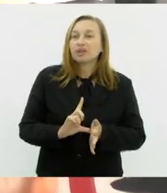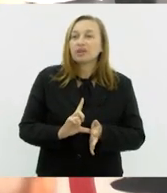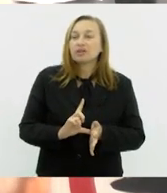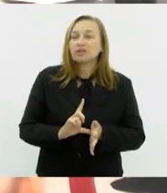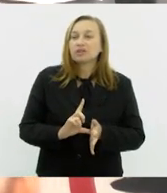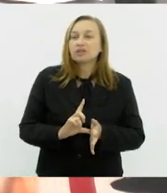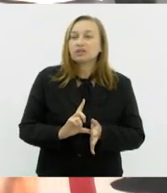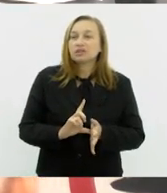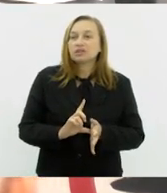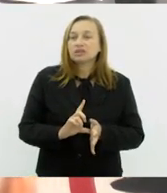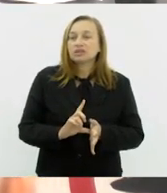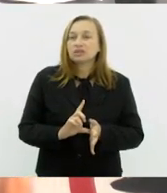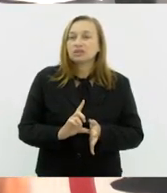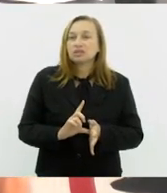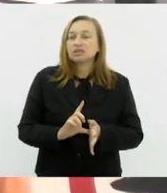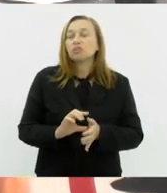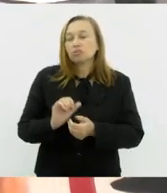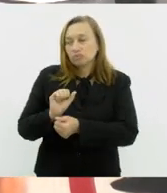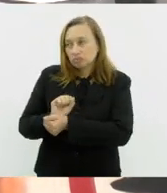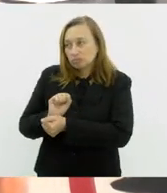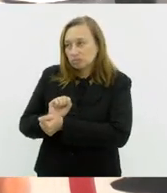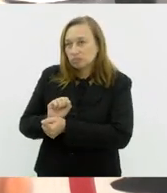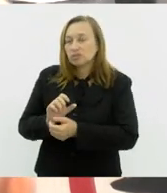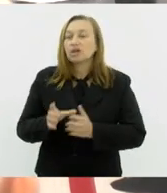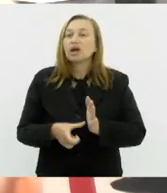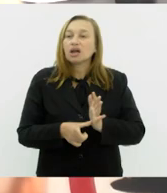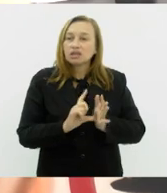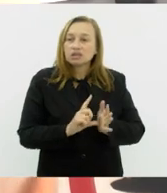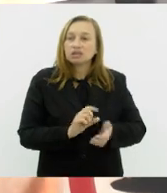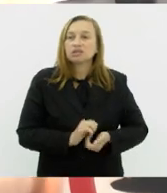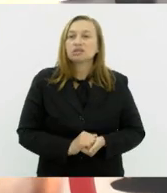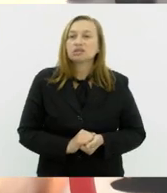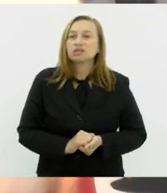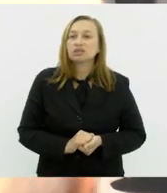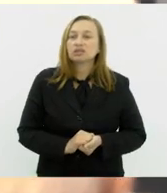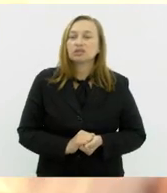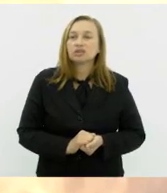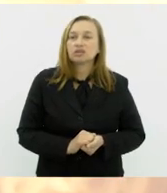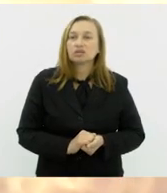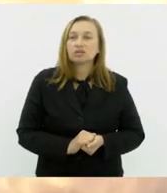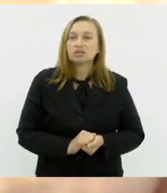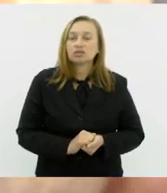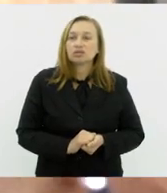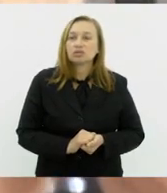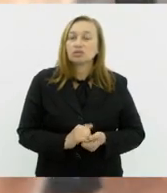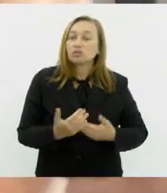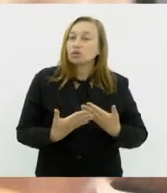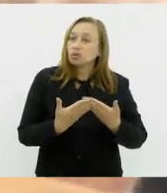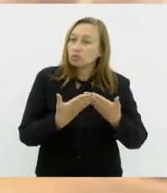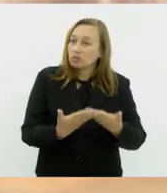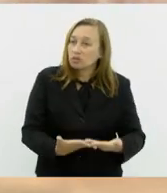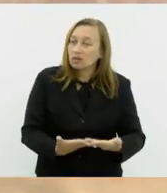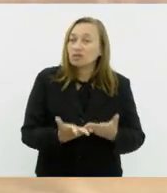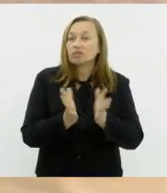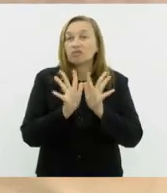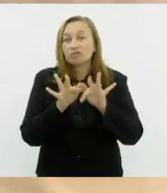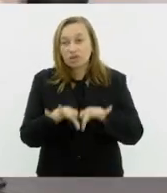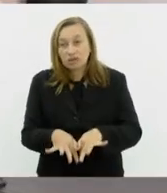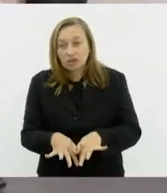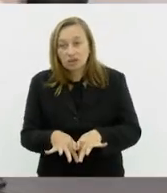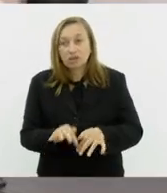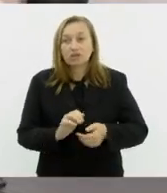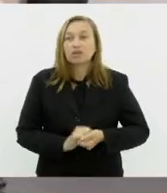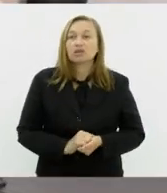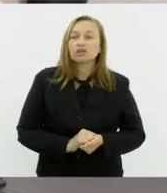aqui para... Só um instante. Antes da gente passar aqui para os encaminhamentos finais e,